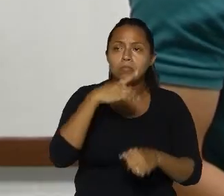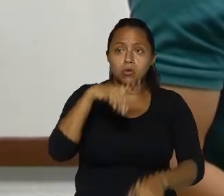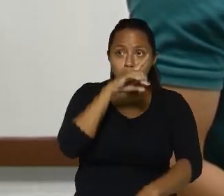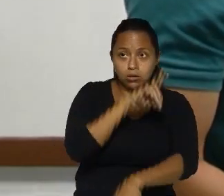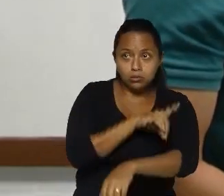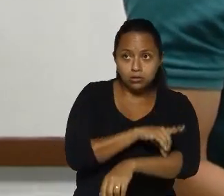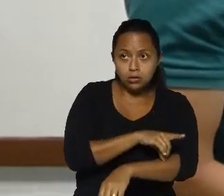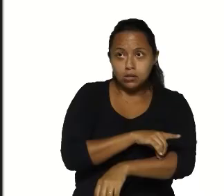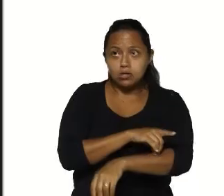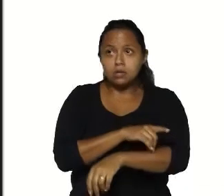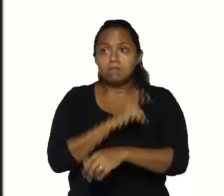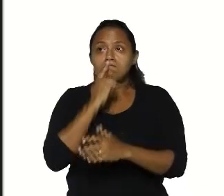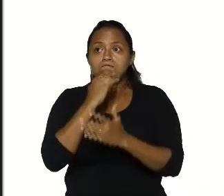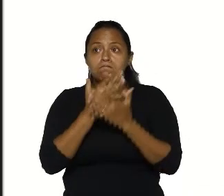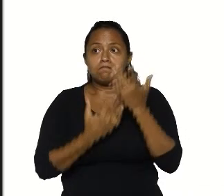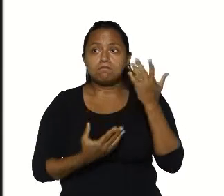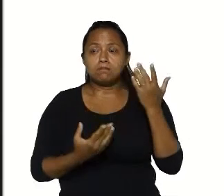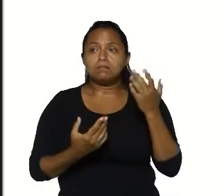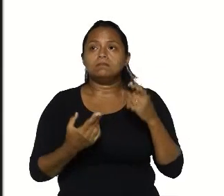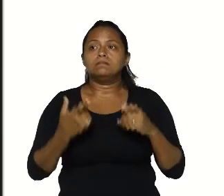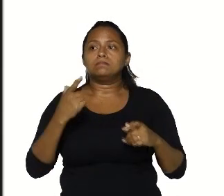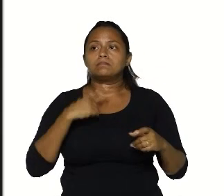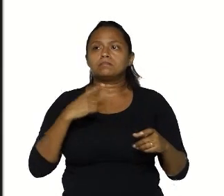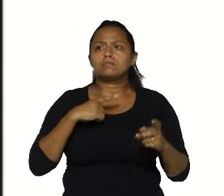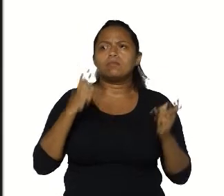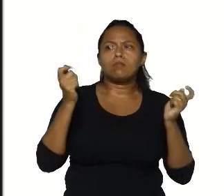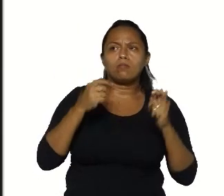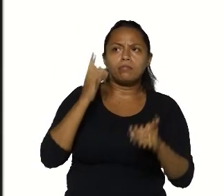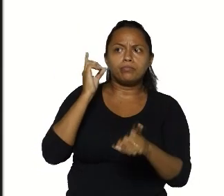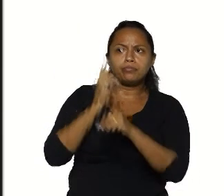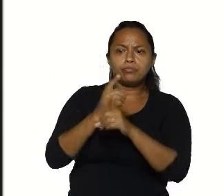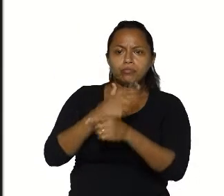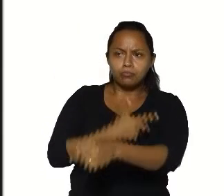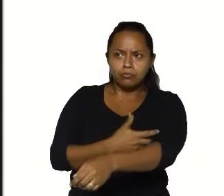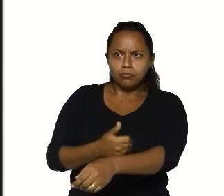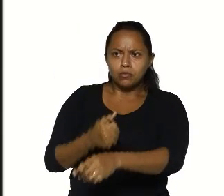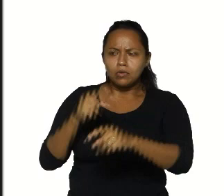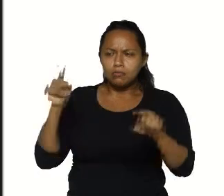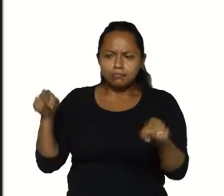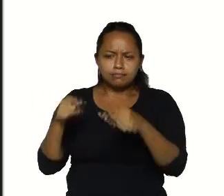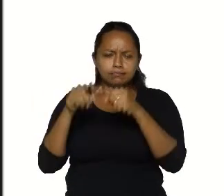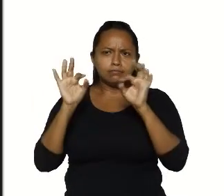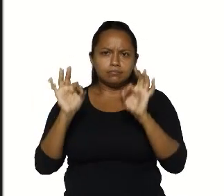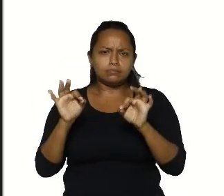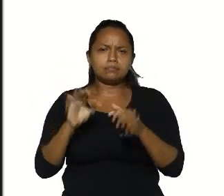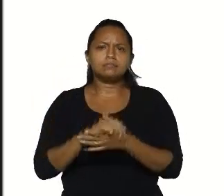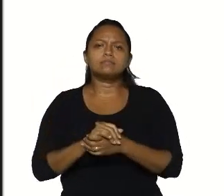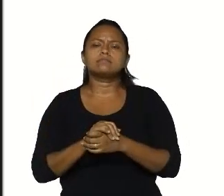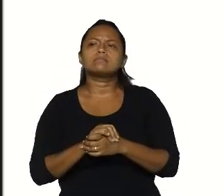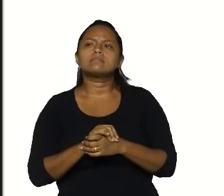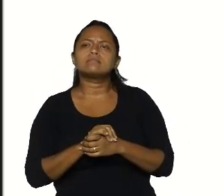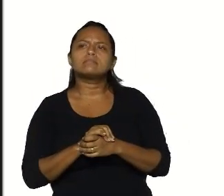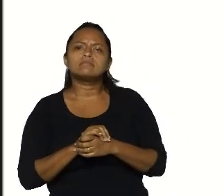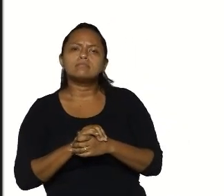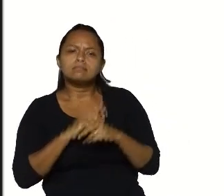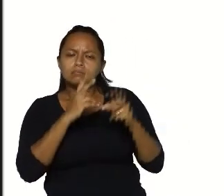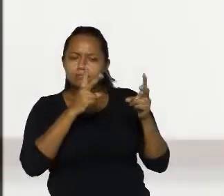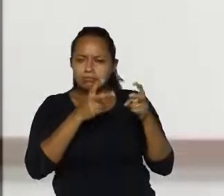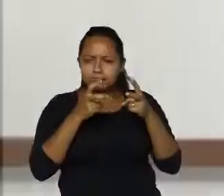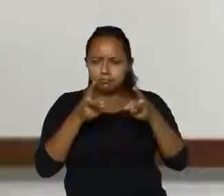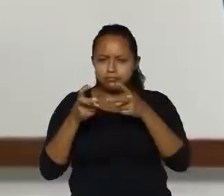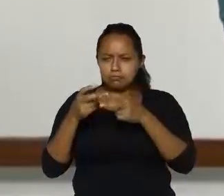pelo paciente com dengue hemorrágica e os possíveis achados do hemograma, constata-se que, então, observando os sintomas